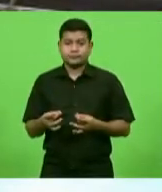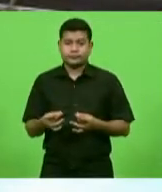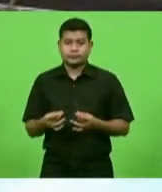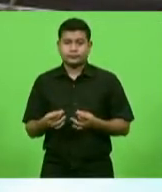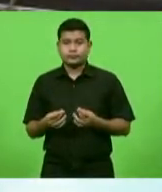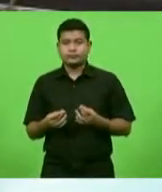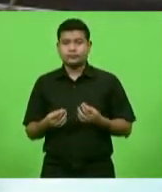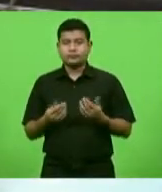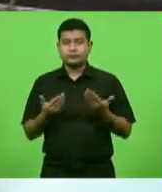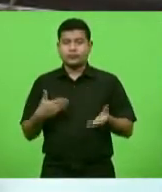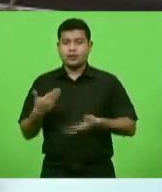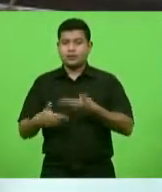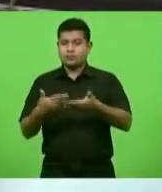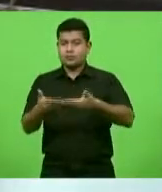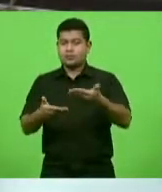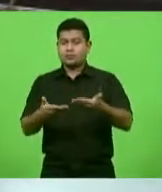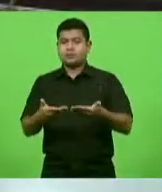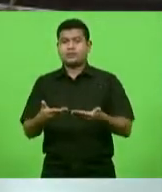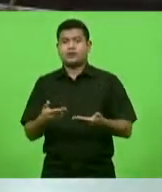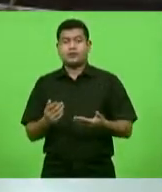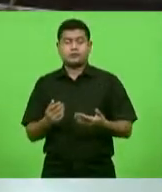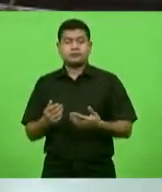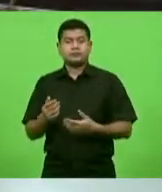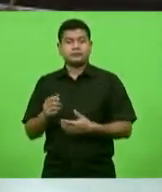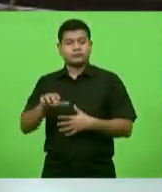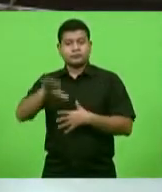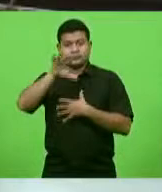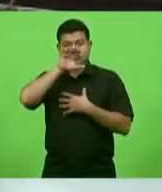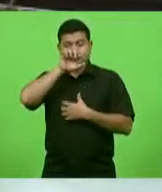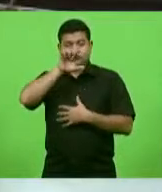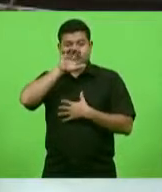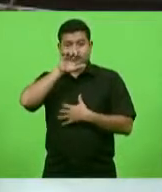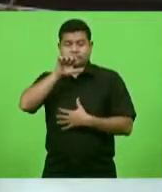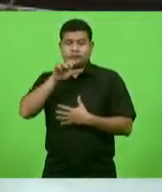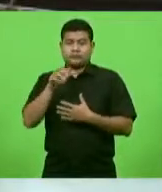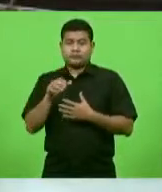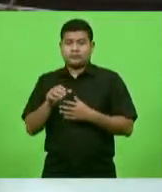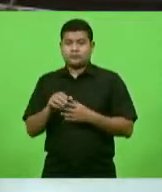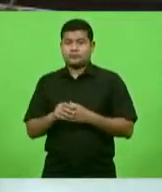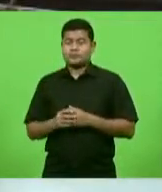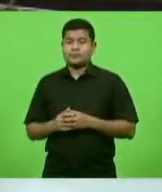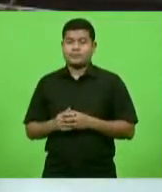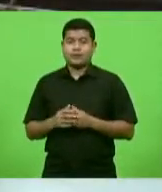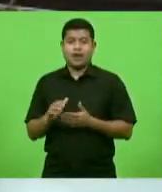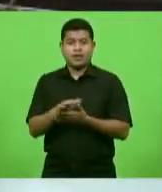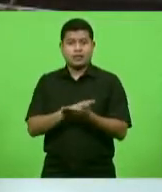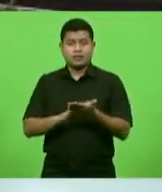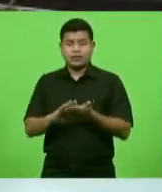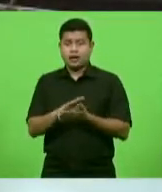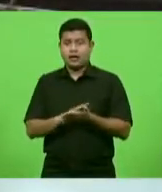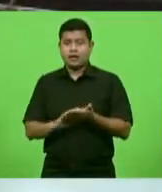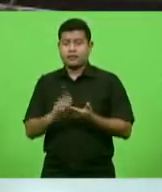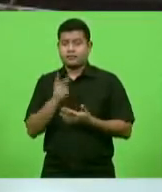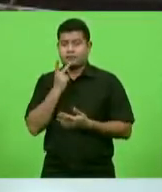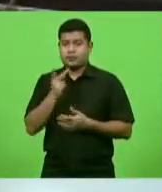esse processo dos respiradores em específico. Nada foi em específico. Era